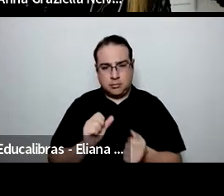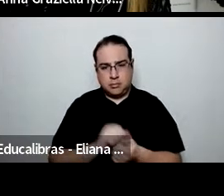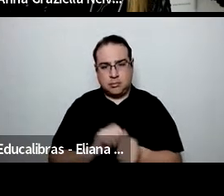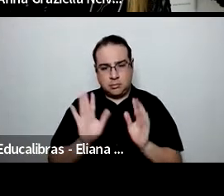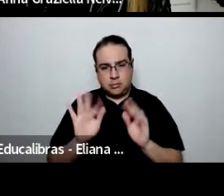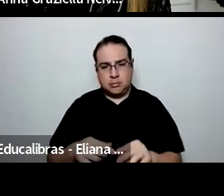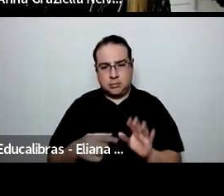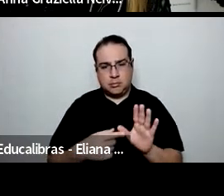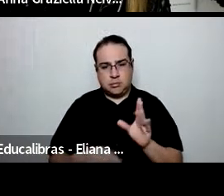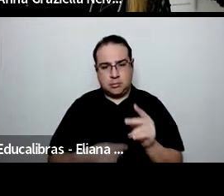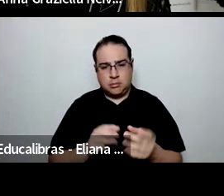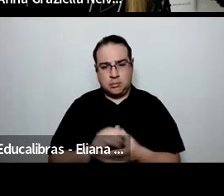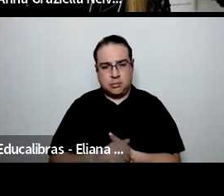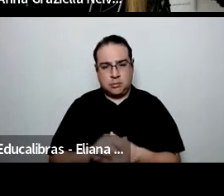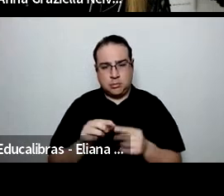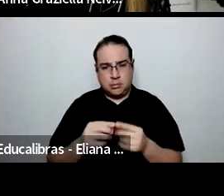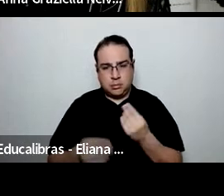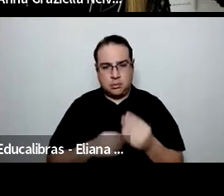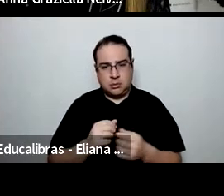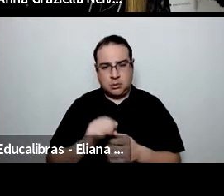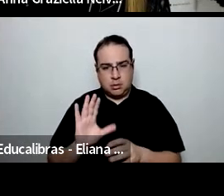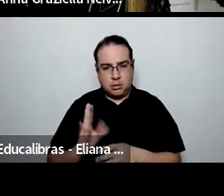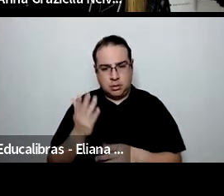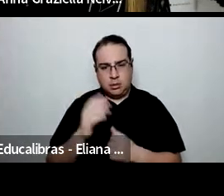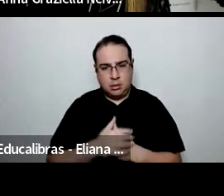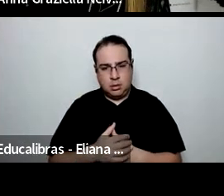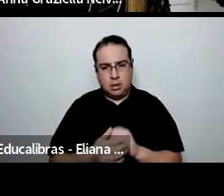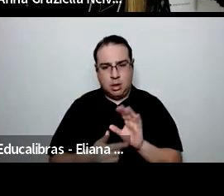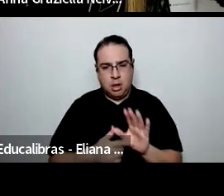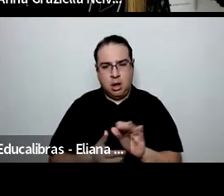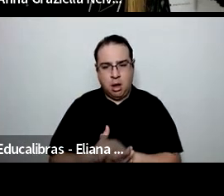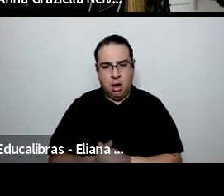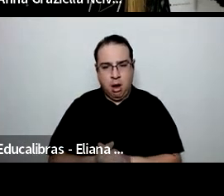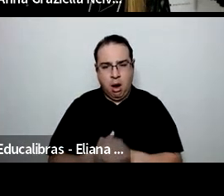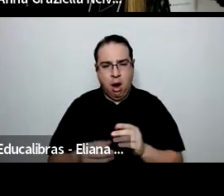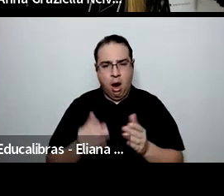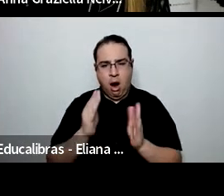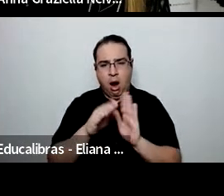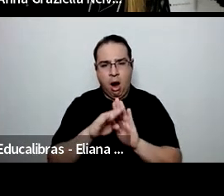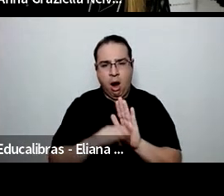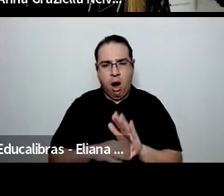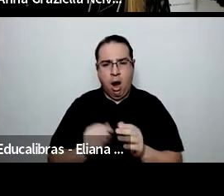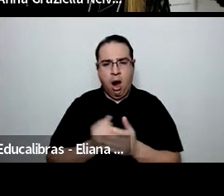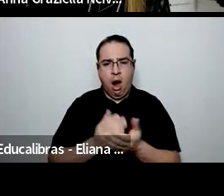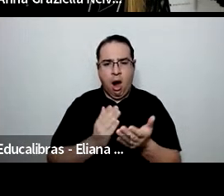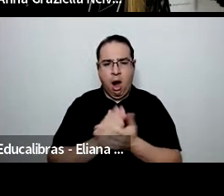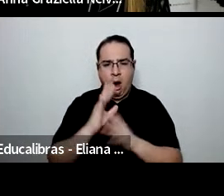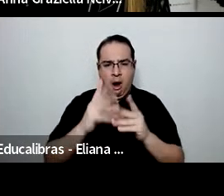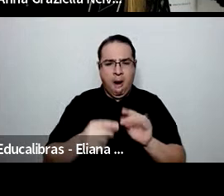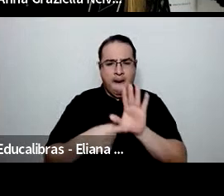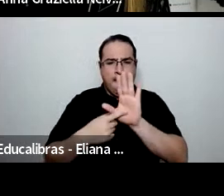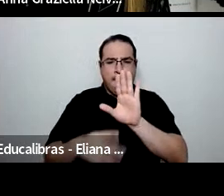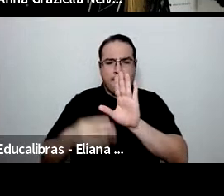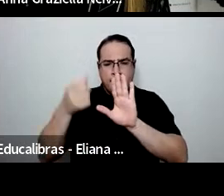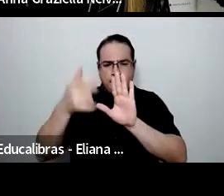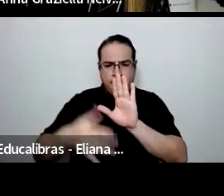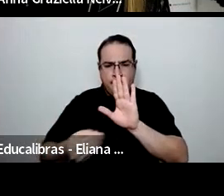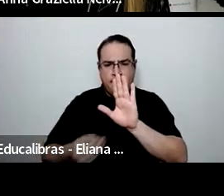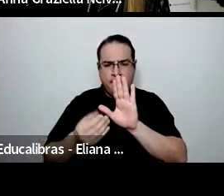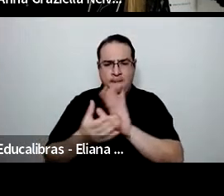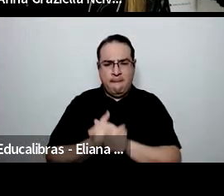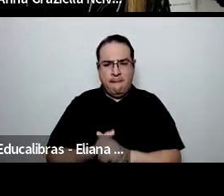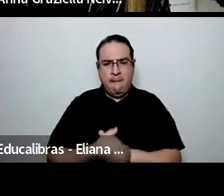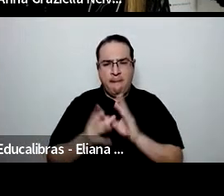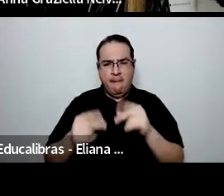estação final do processo até demonstrar o abuso poder mais o que acontece aqui nesse processo as provas orais foram apresentadas para